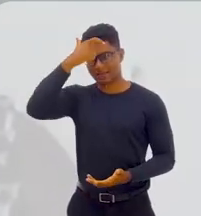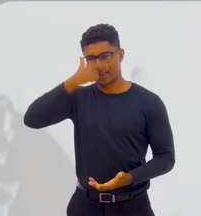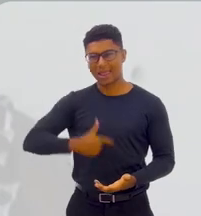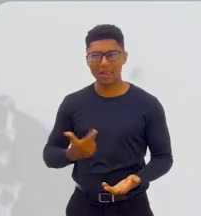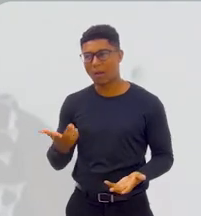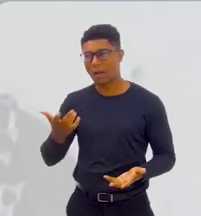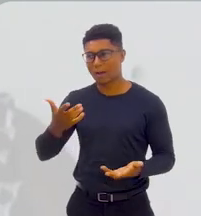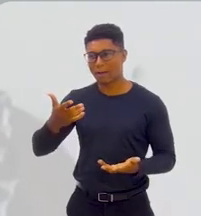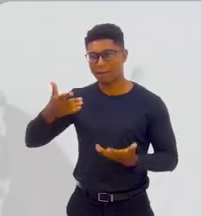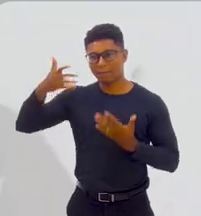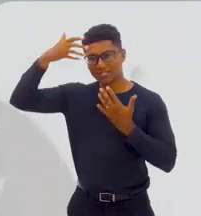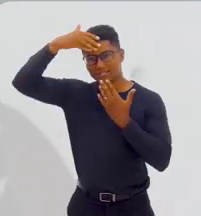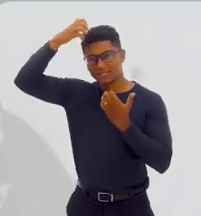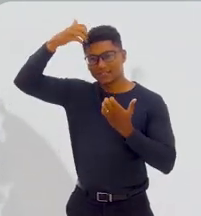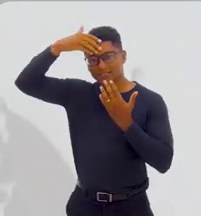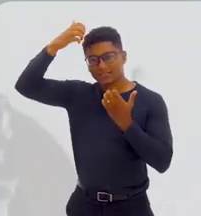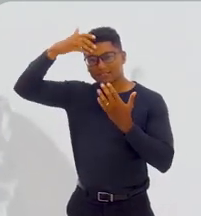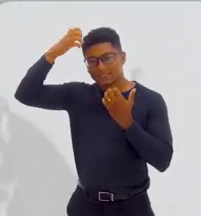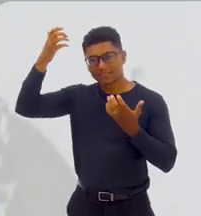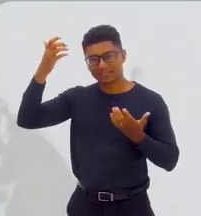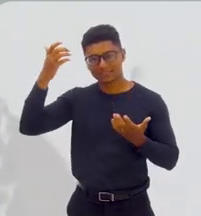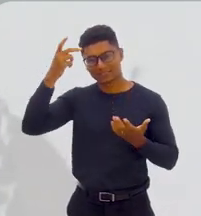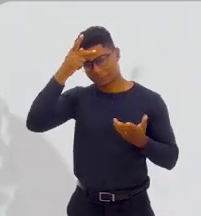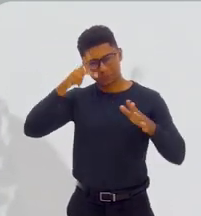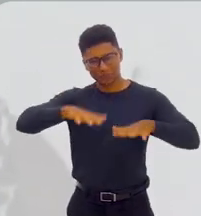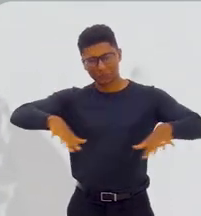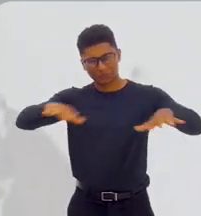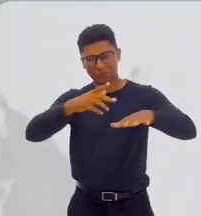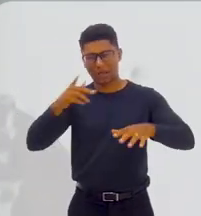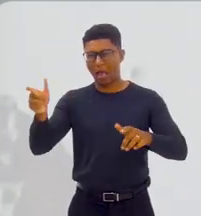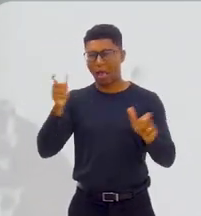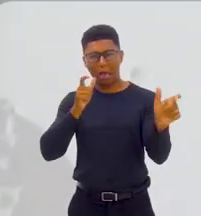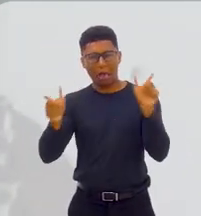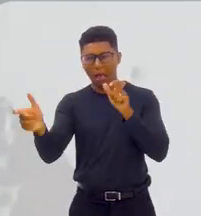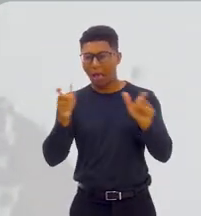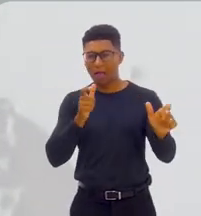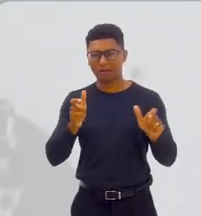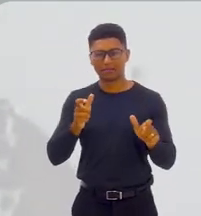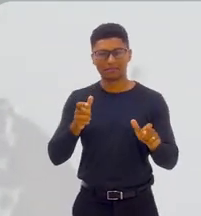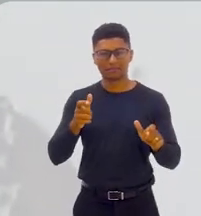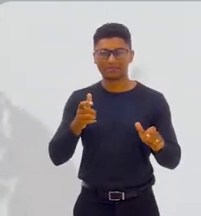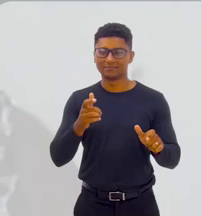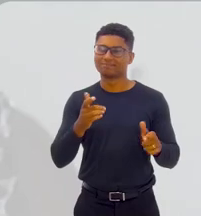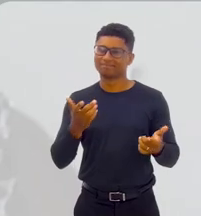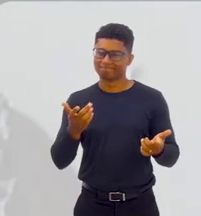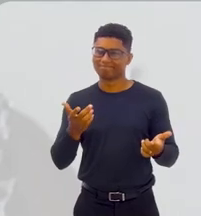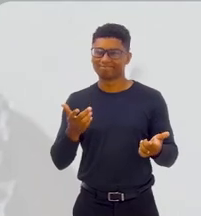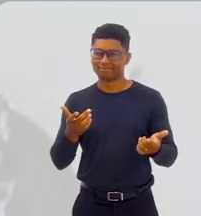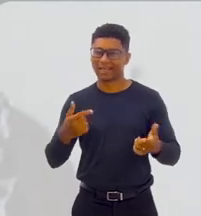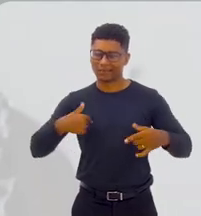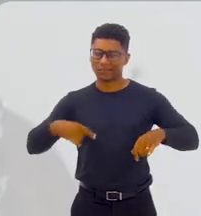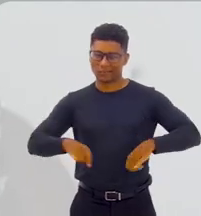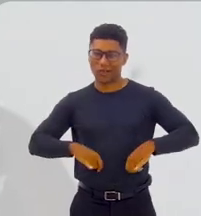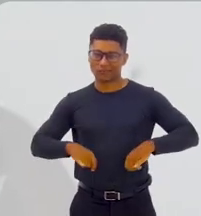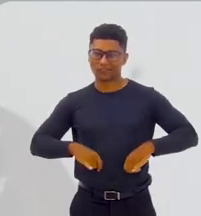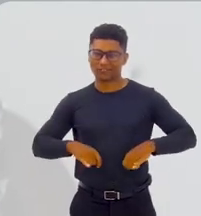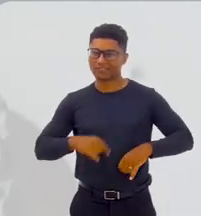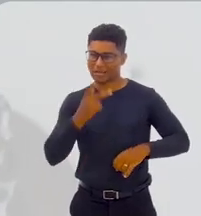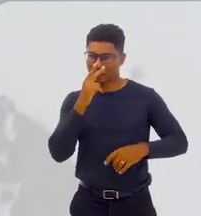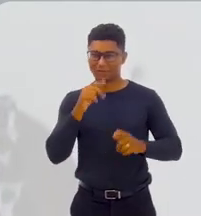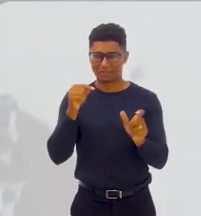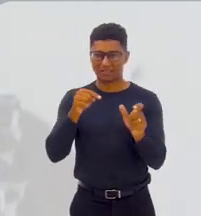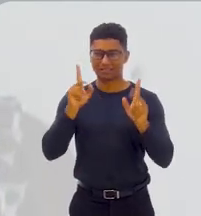gente não nomeava isso como bullying, né? A gente sofria isso e ficava por isso mesmo, né? Mas eu hoje,